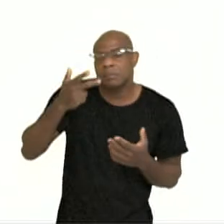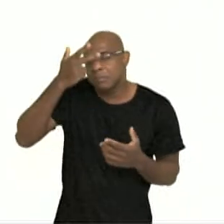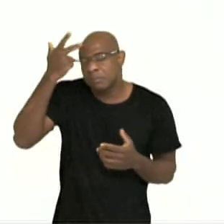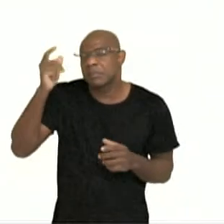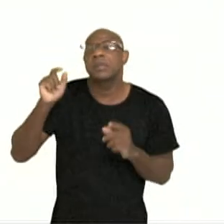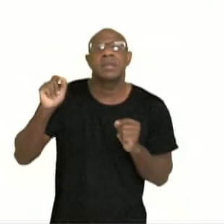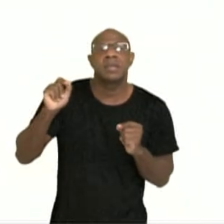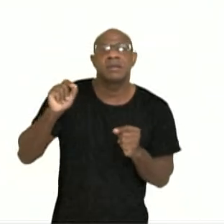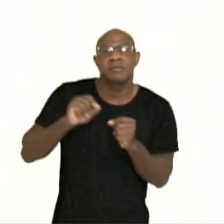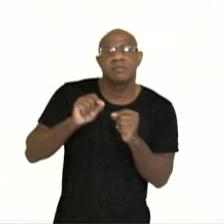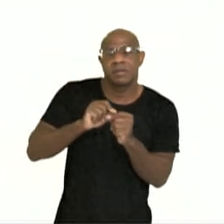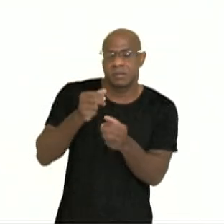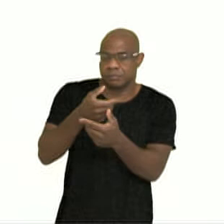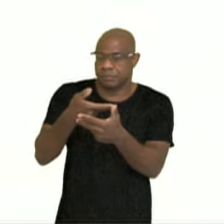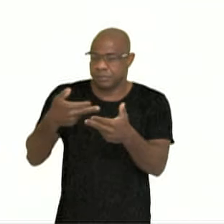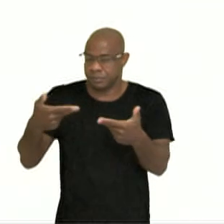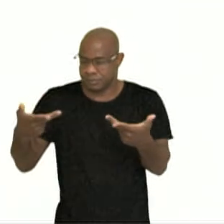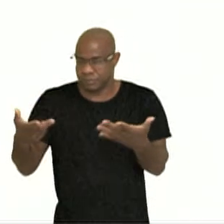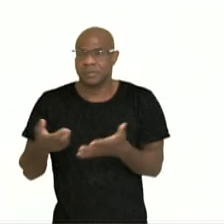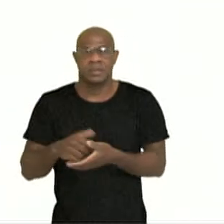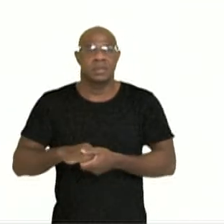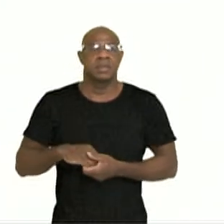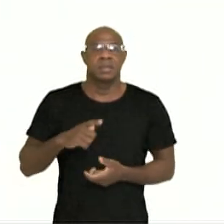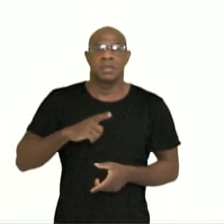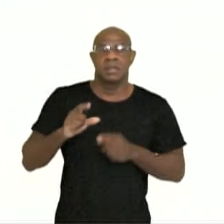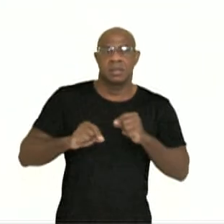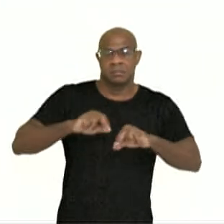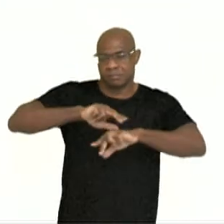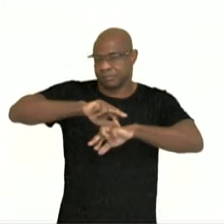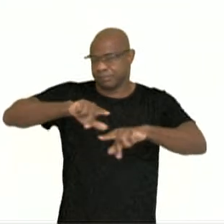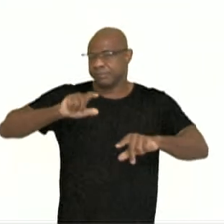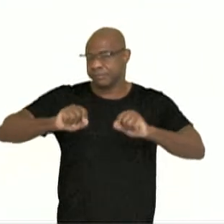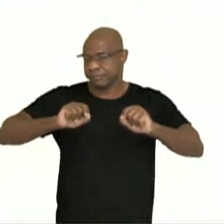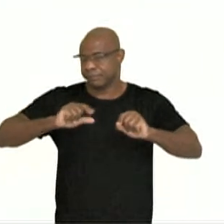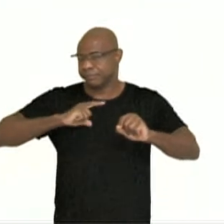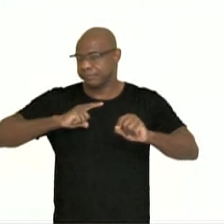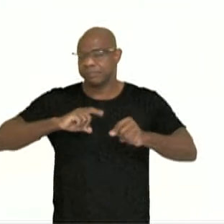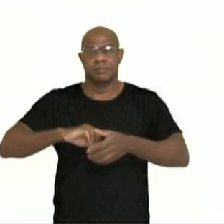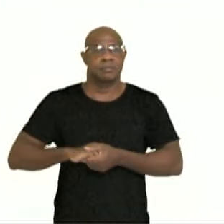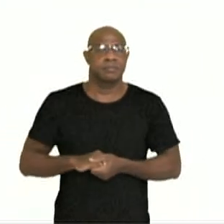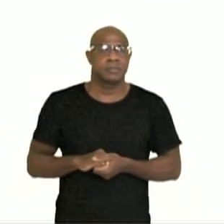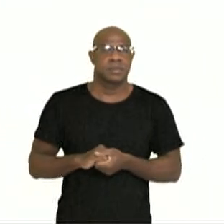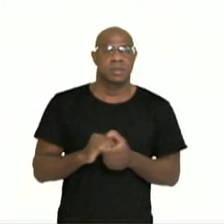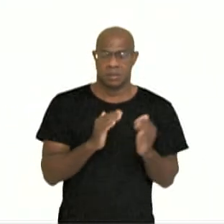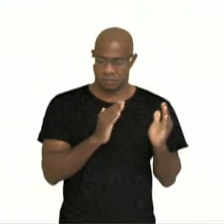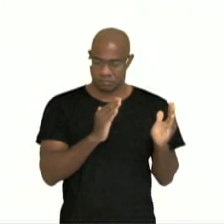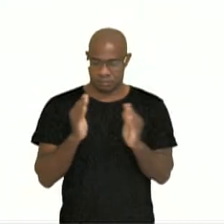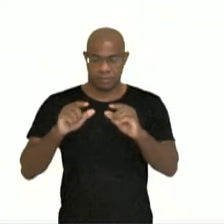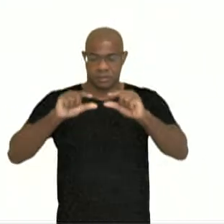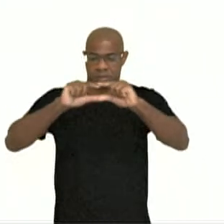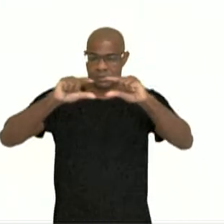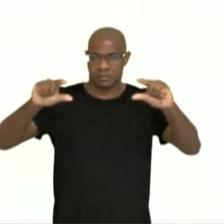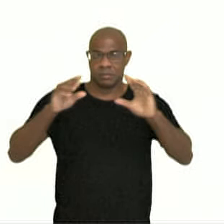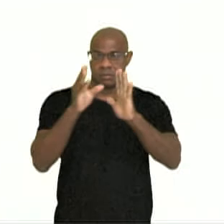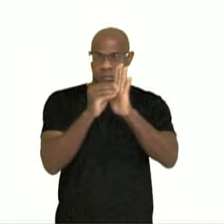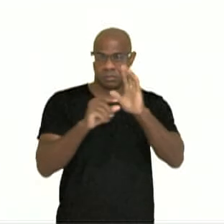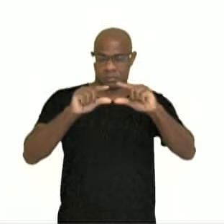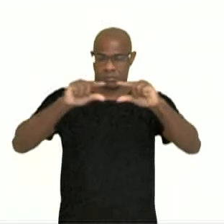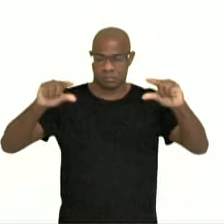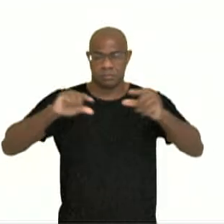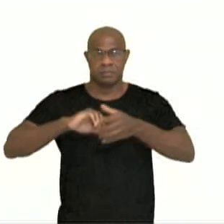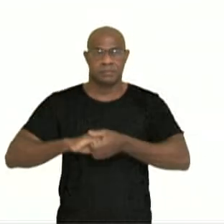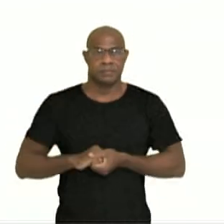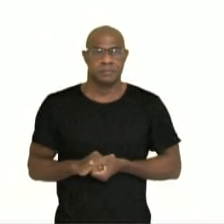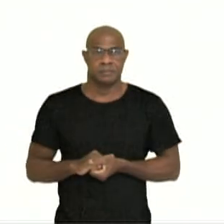esses aparatos dos quais nós conversamos aqui na aula é acessório, tá ok? Então, olha só as sentenças do texto com esse conteúdo. The